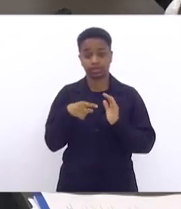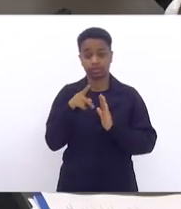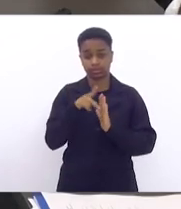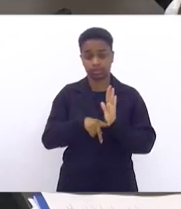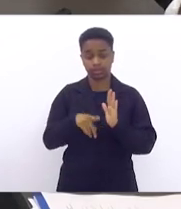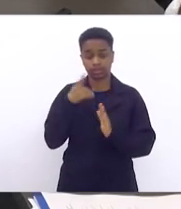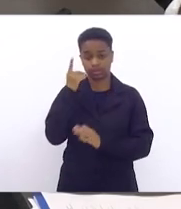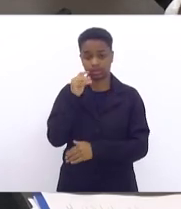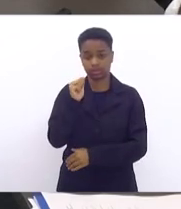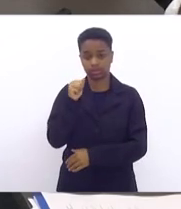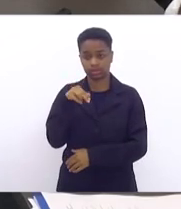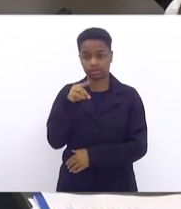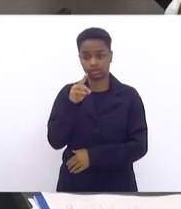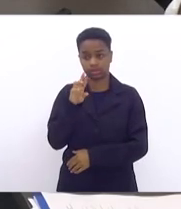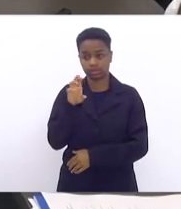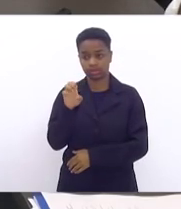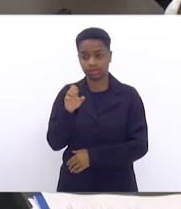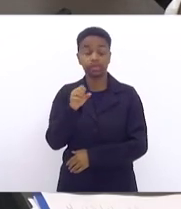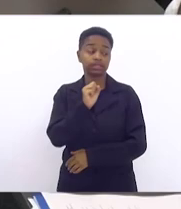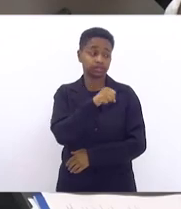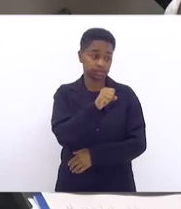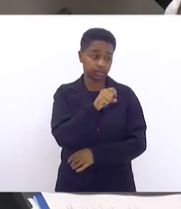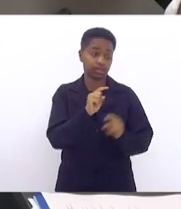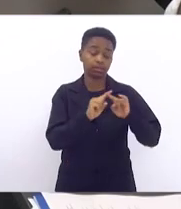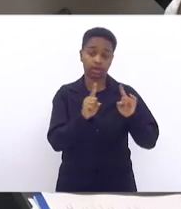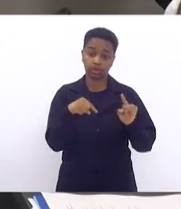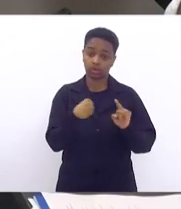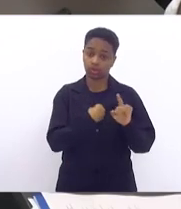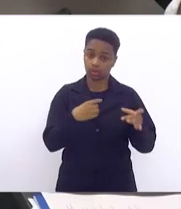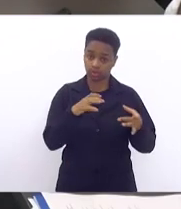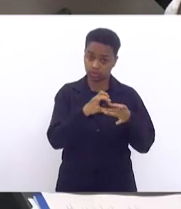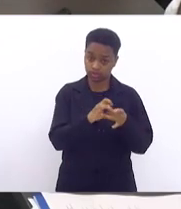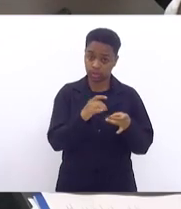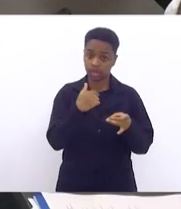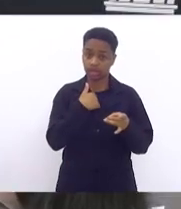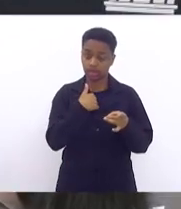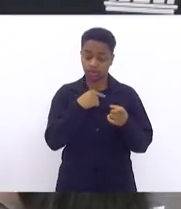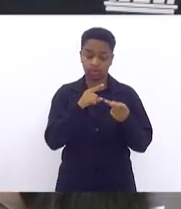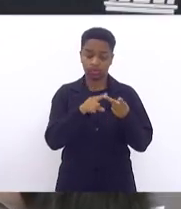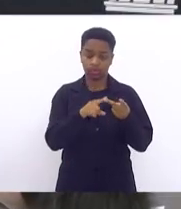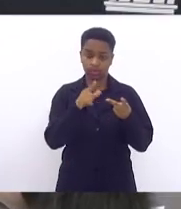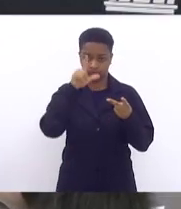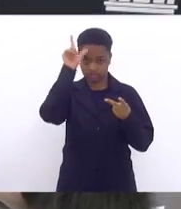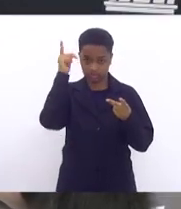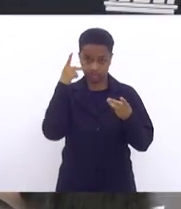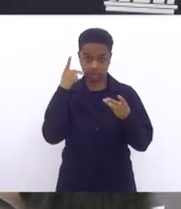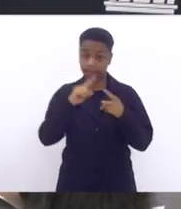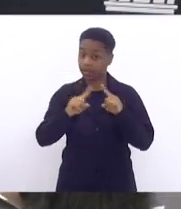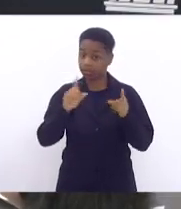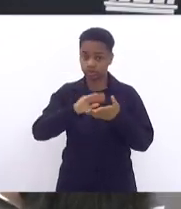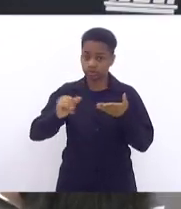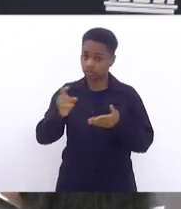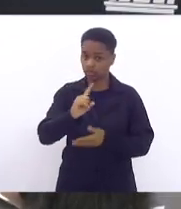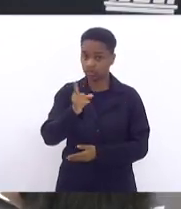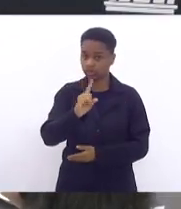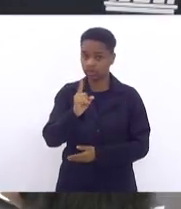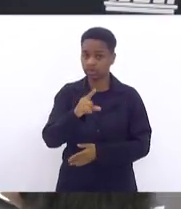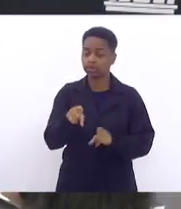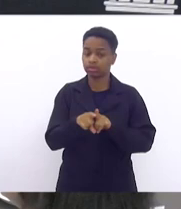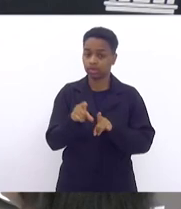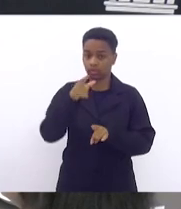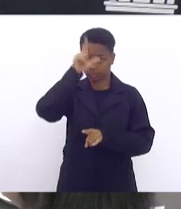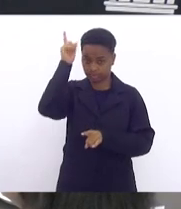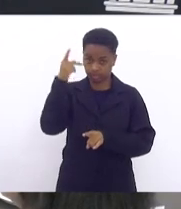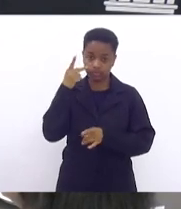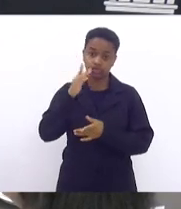mais antigo do que de Vossa Excelência. Então, mas nós unificamos André Correia, eu e o deputado Luiz Paulo. Mas ele não retirou ainda formalmente. O deputado Luiz Paulo já retirou,